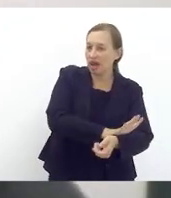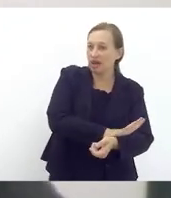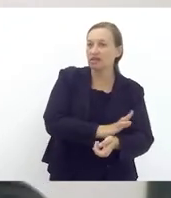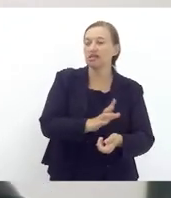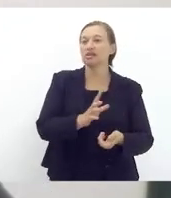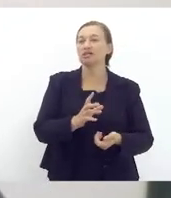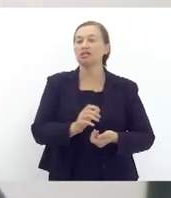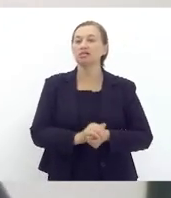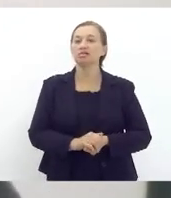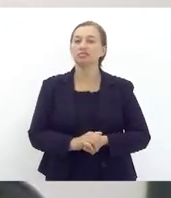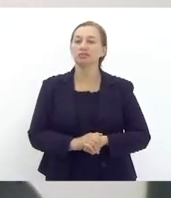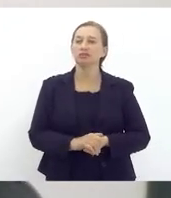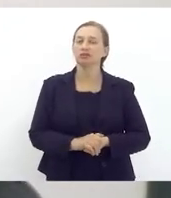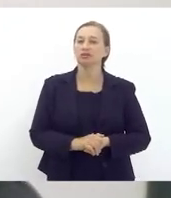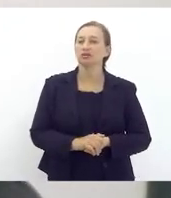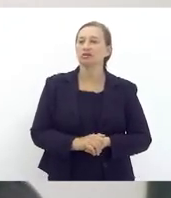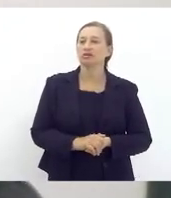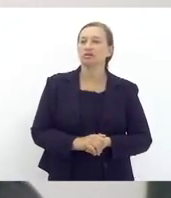sexual